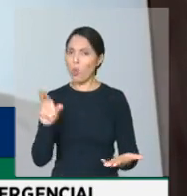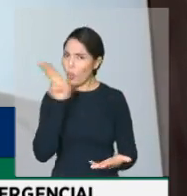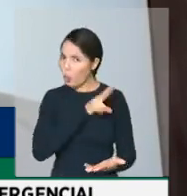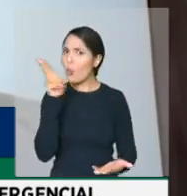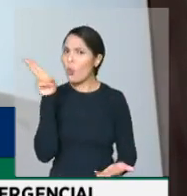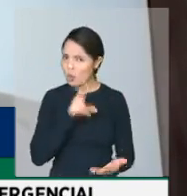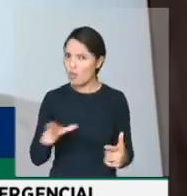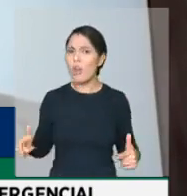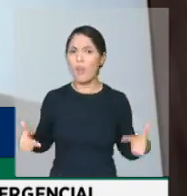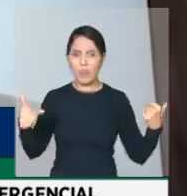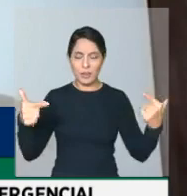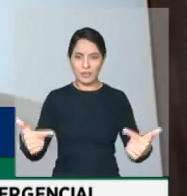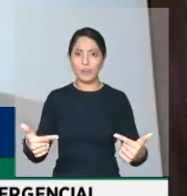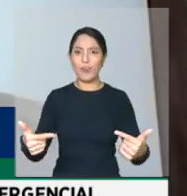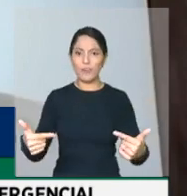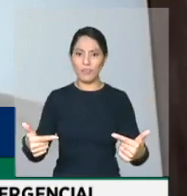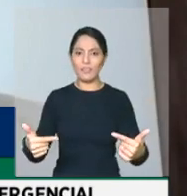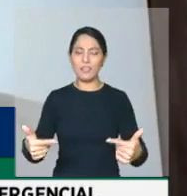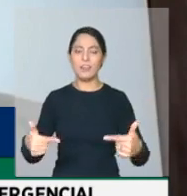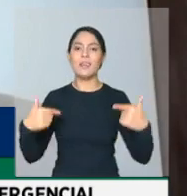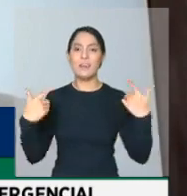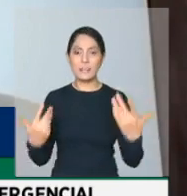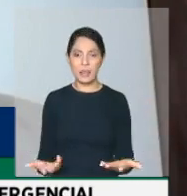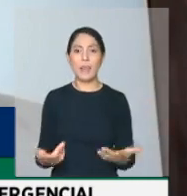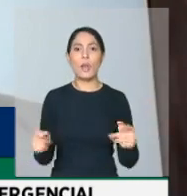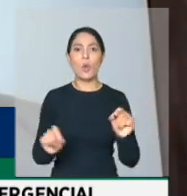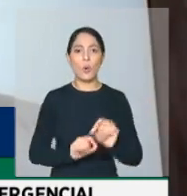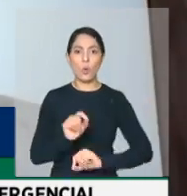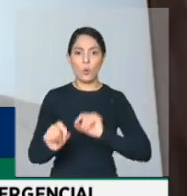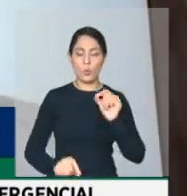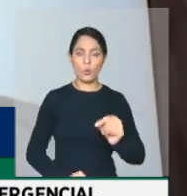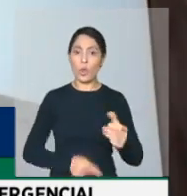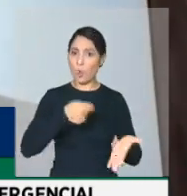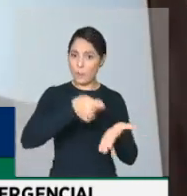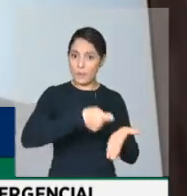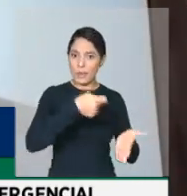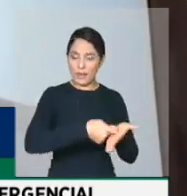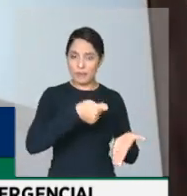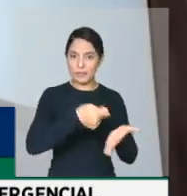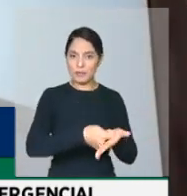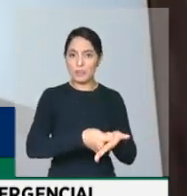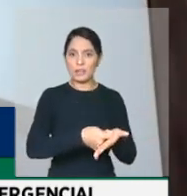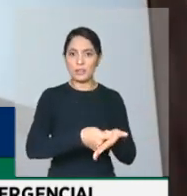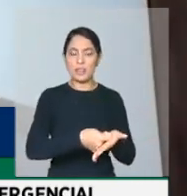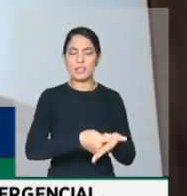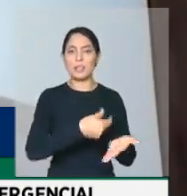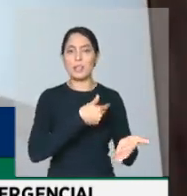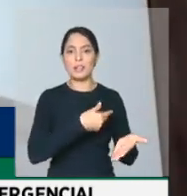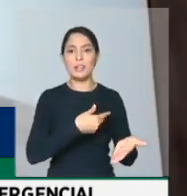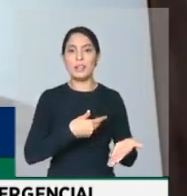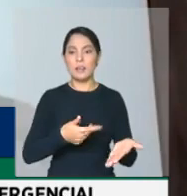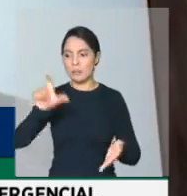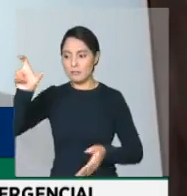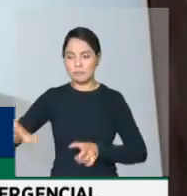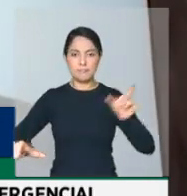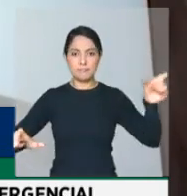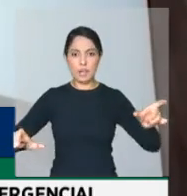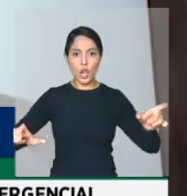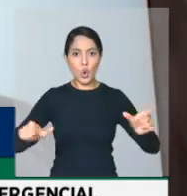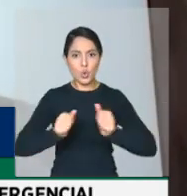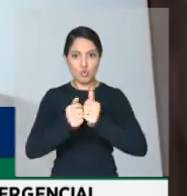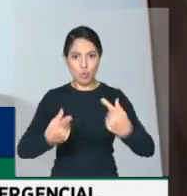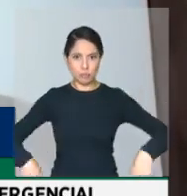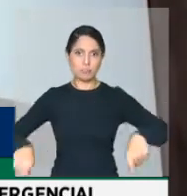emergencial, uma vez que, em regra, as obrigações devem ser compartilhadas. Se para o pagamento de outras transferências de